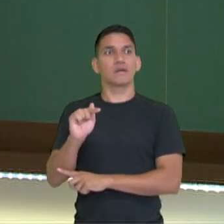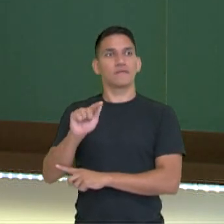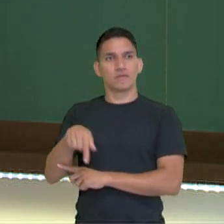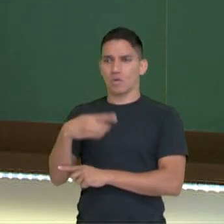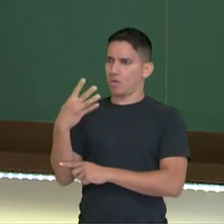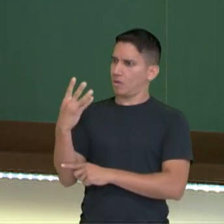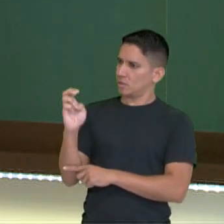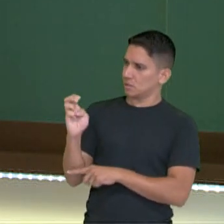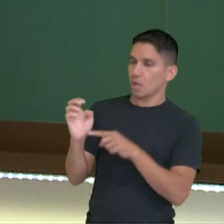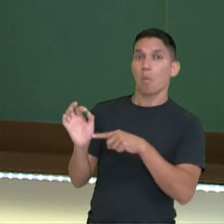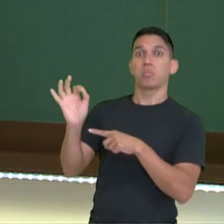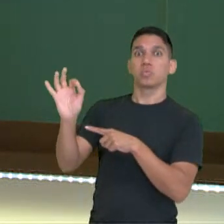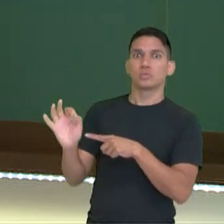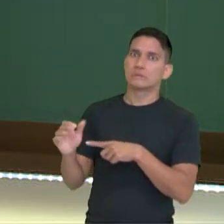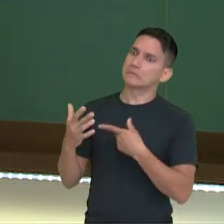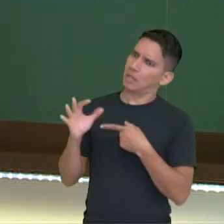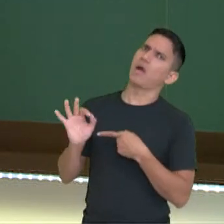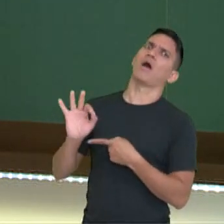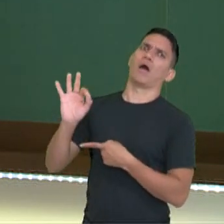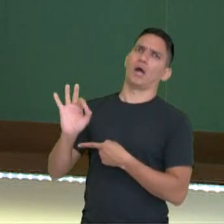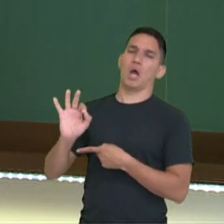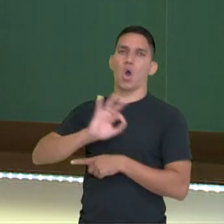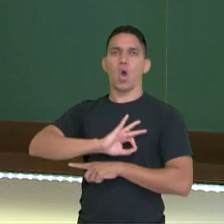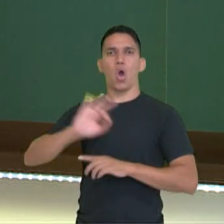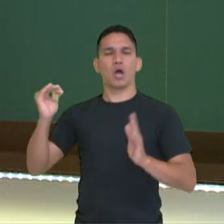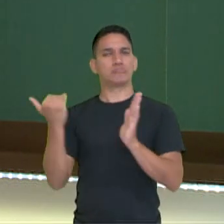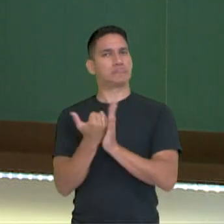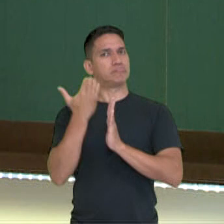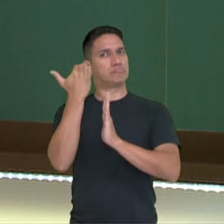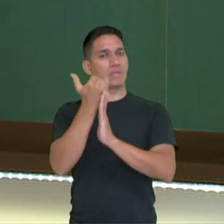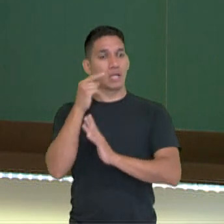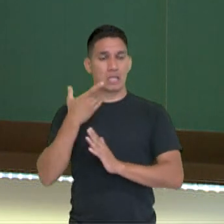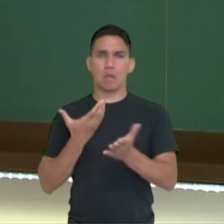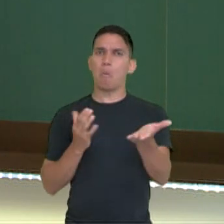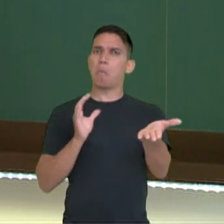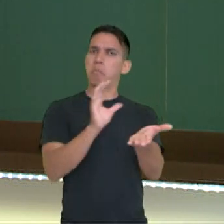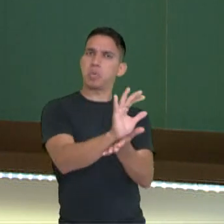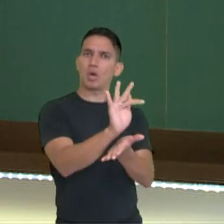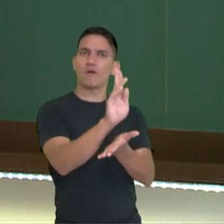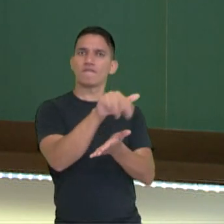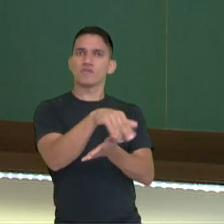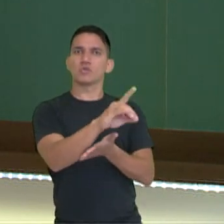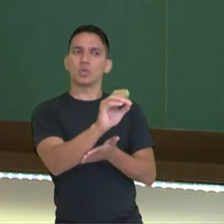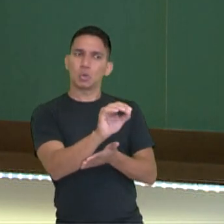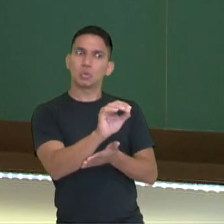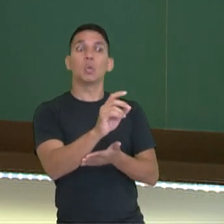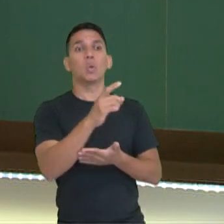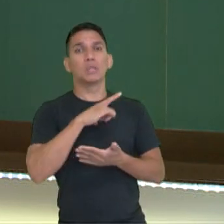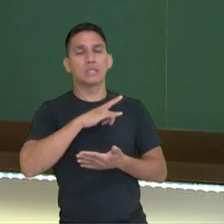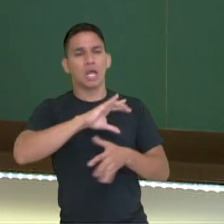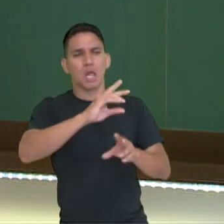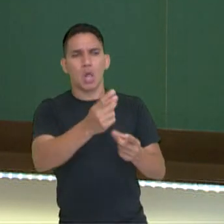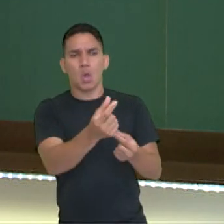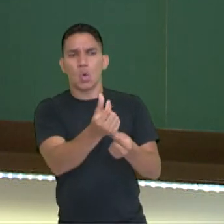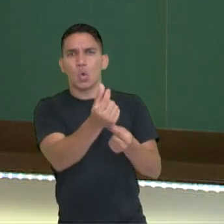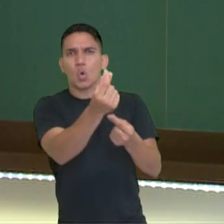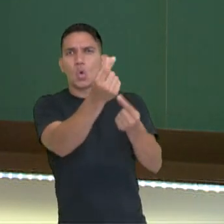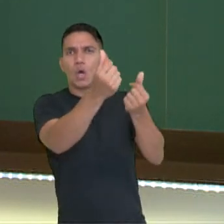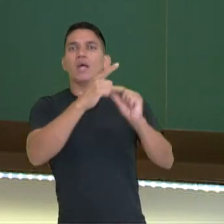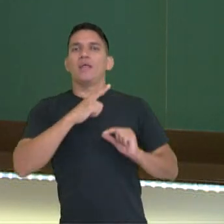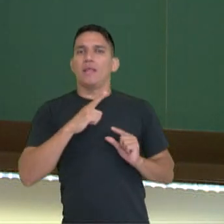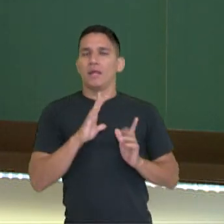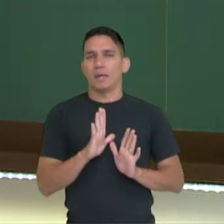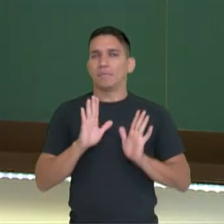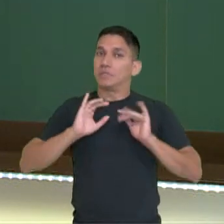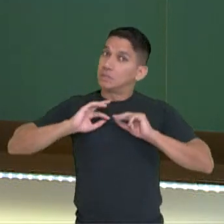17,45%. Então, é uma taxa excelente de aplicação. Esse fundo está dando muito rendimento, mas nem sempre